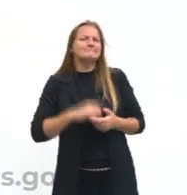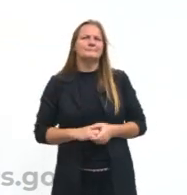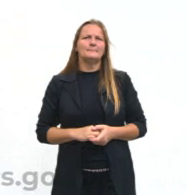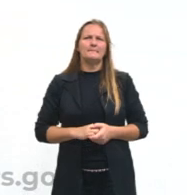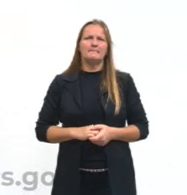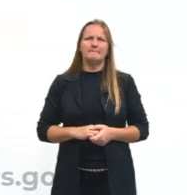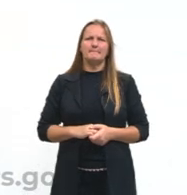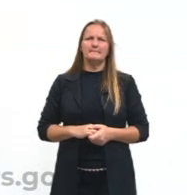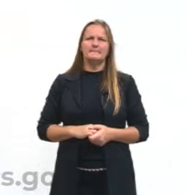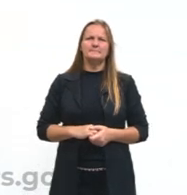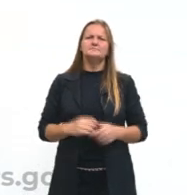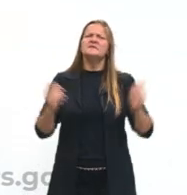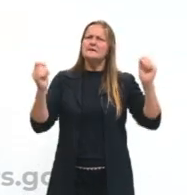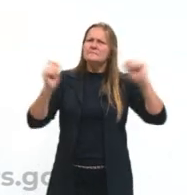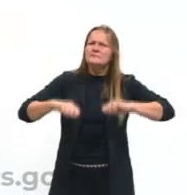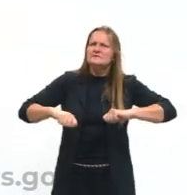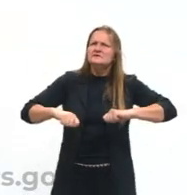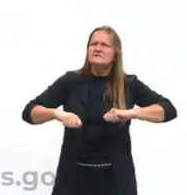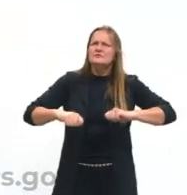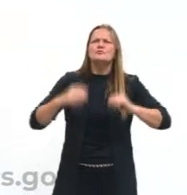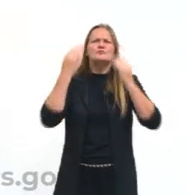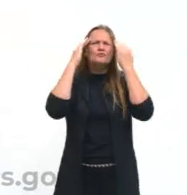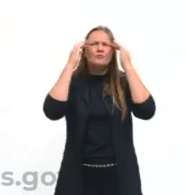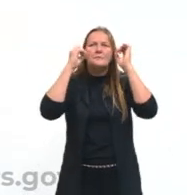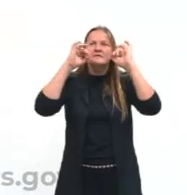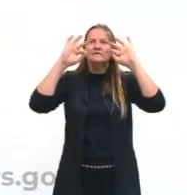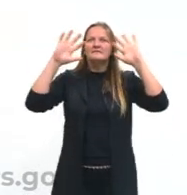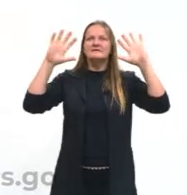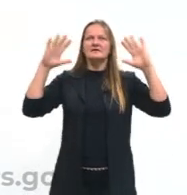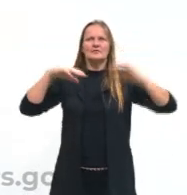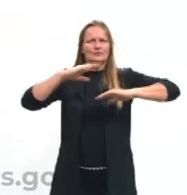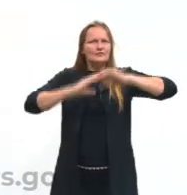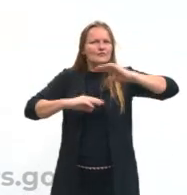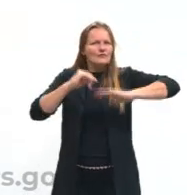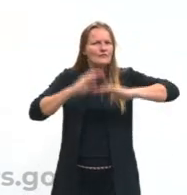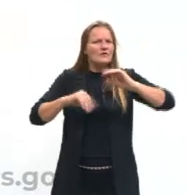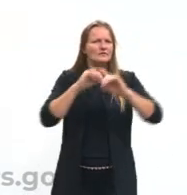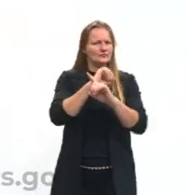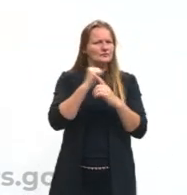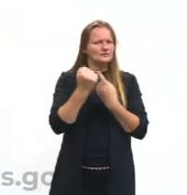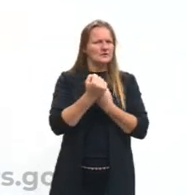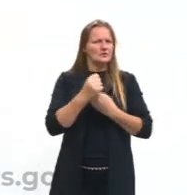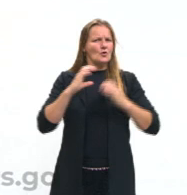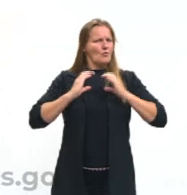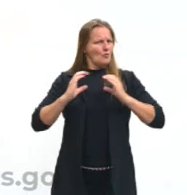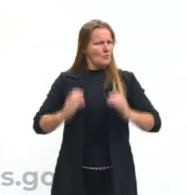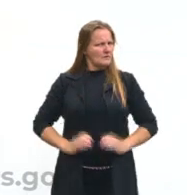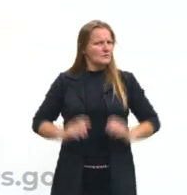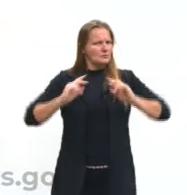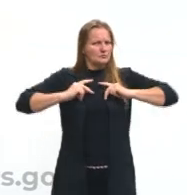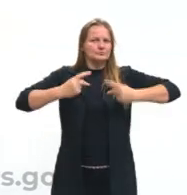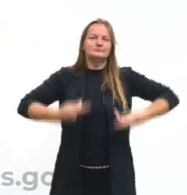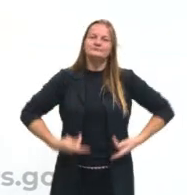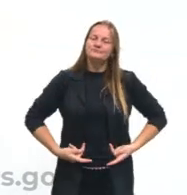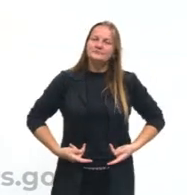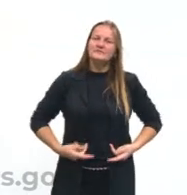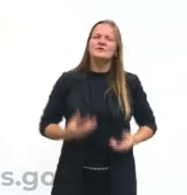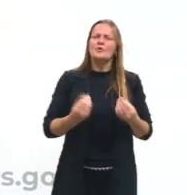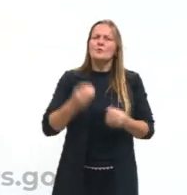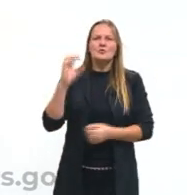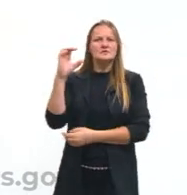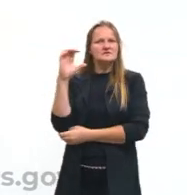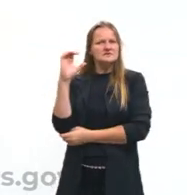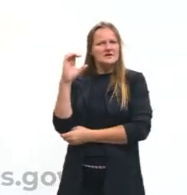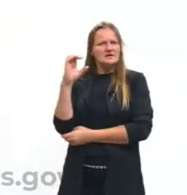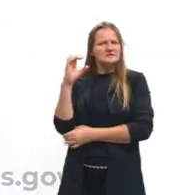seguinte não é possível compreender os fatos sociais os comportamentos humanos como uma